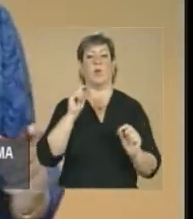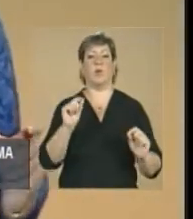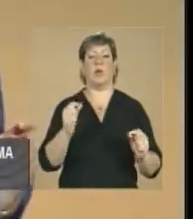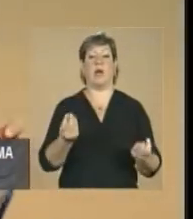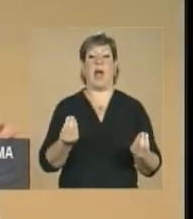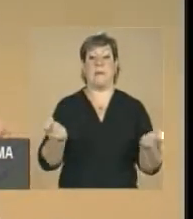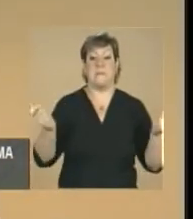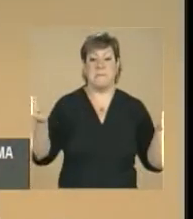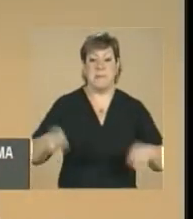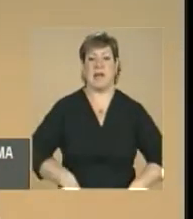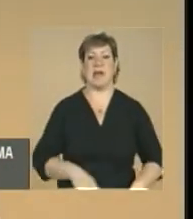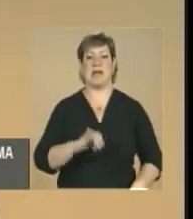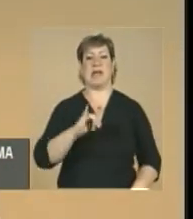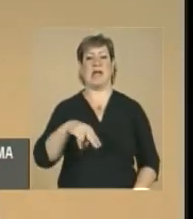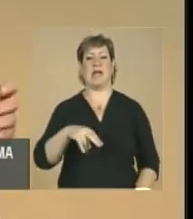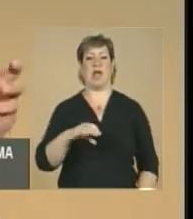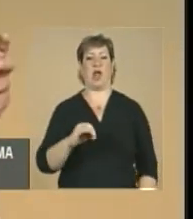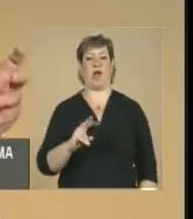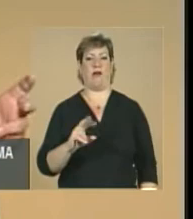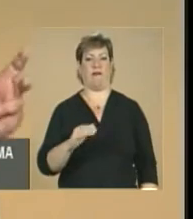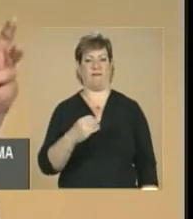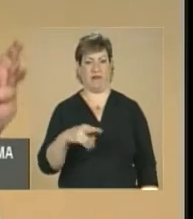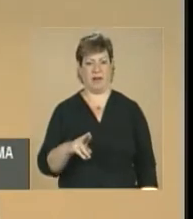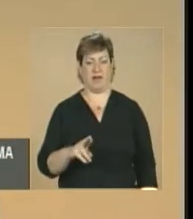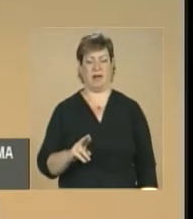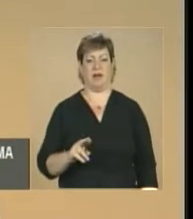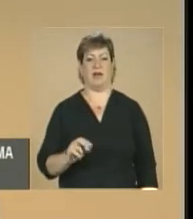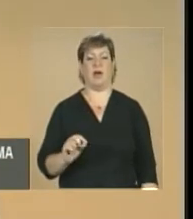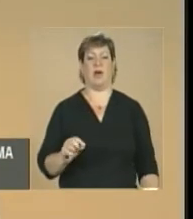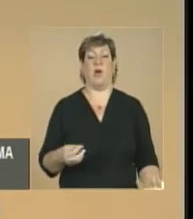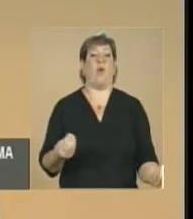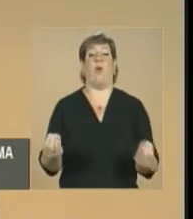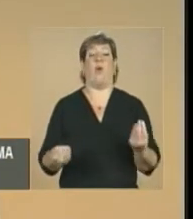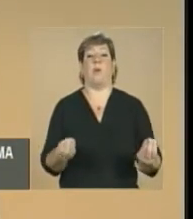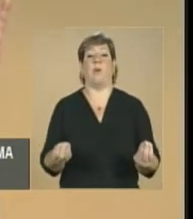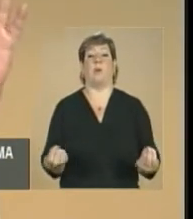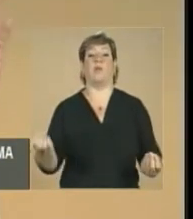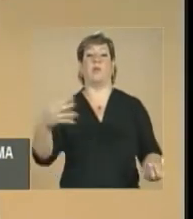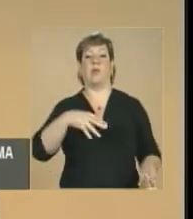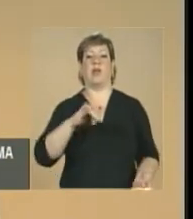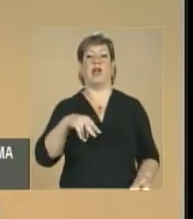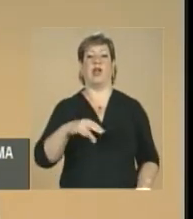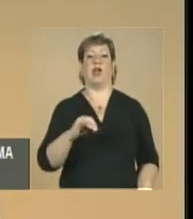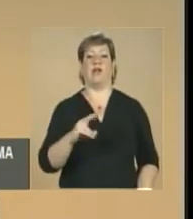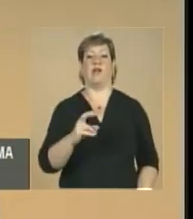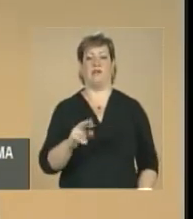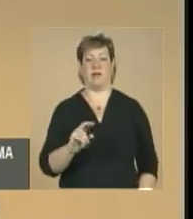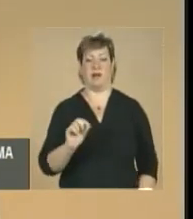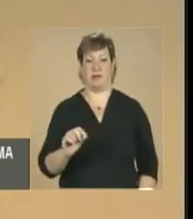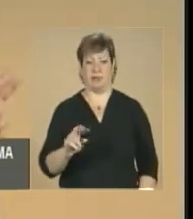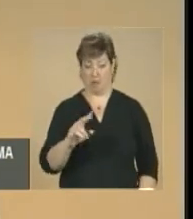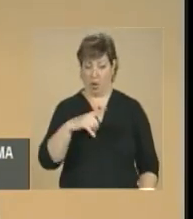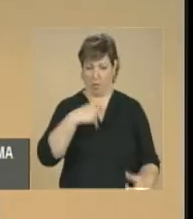capacidade de inovar sem ter... Como é que você inova? Era um problema muito simples, a Petrobras.